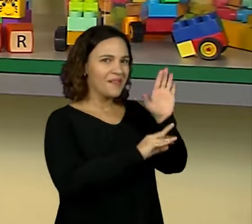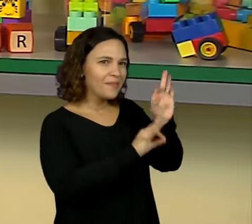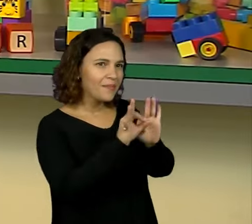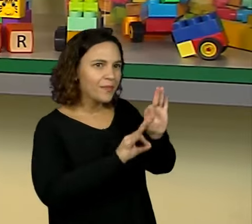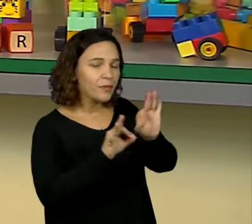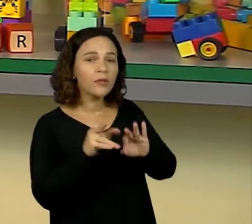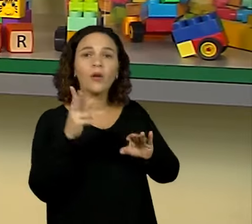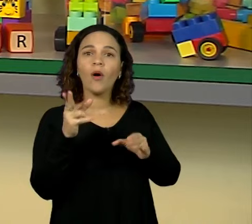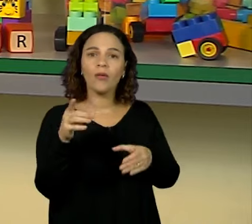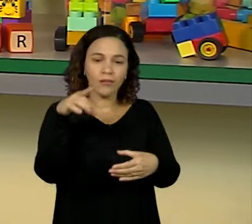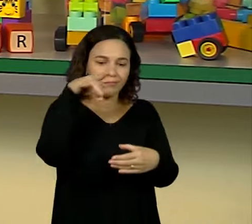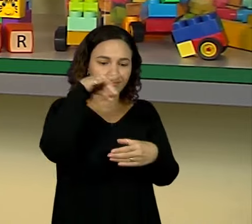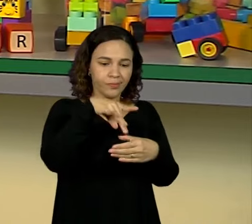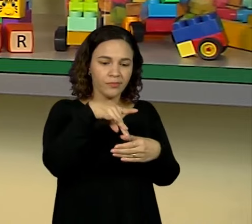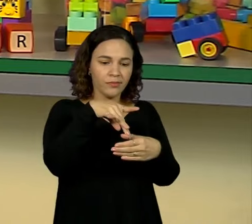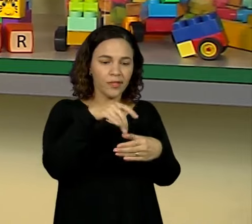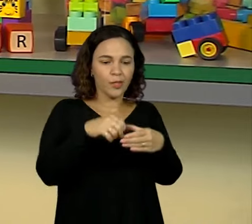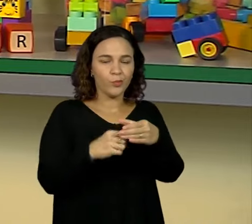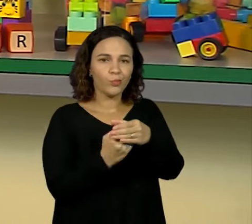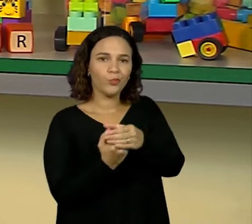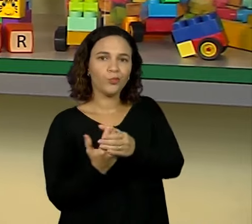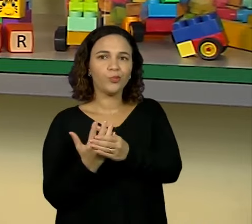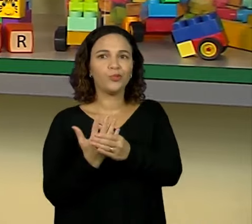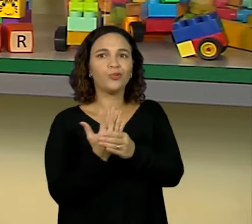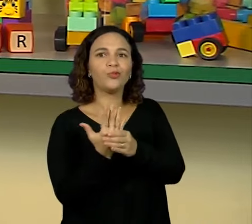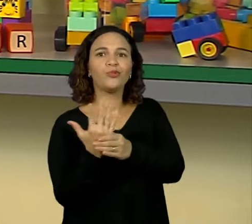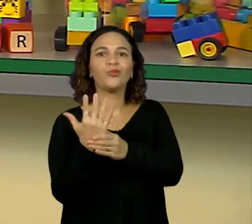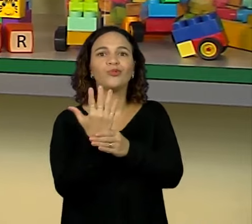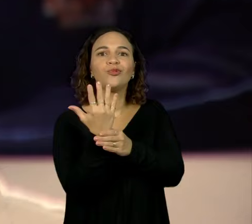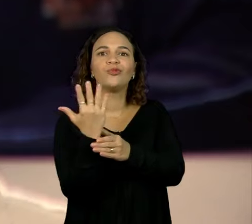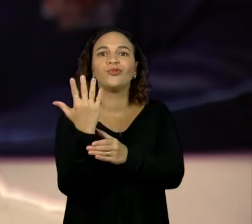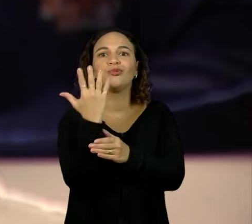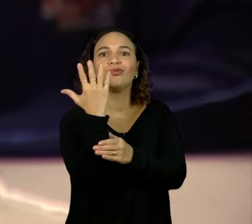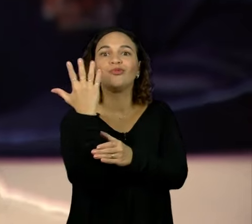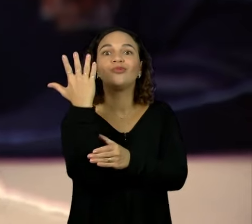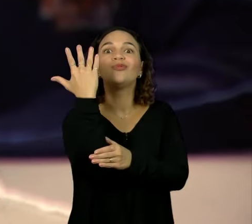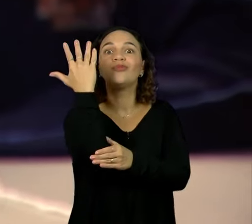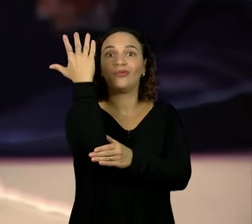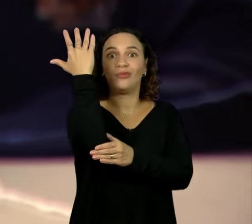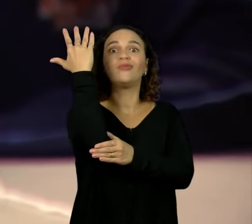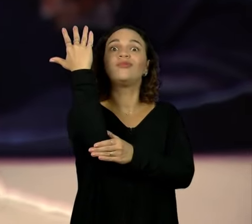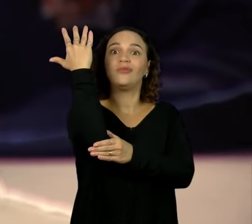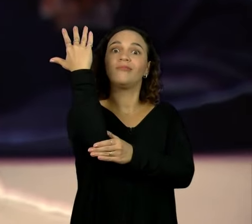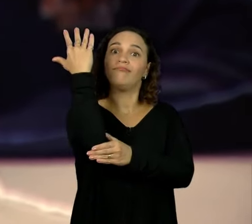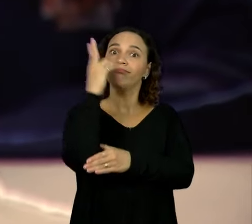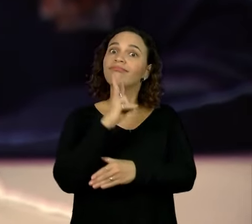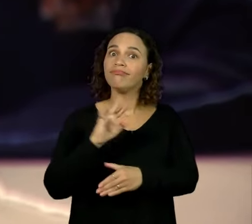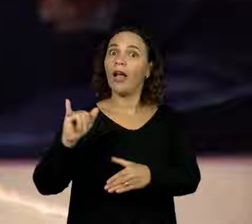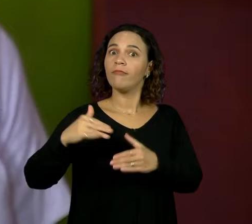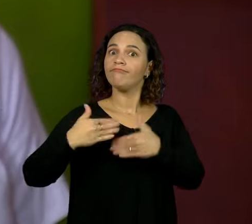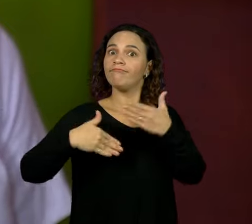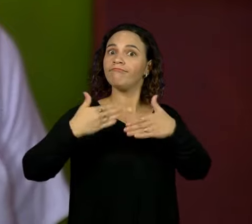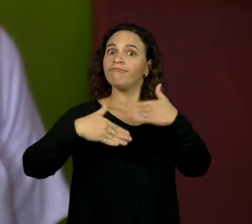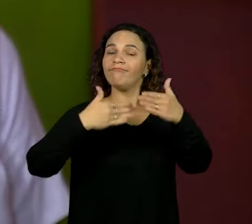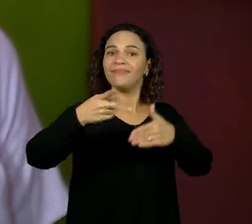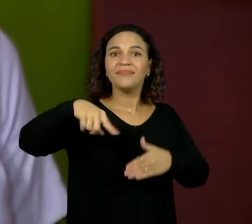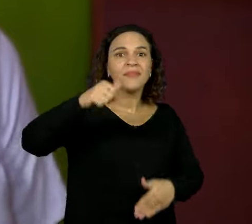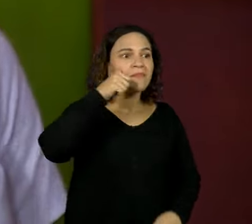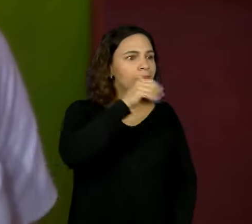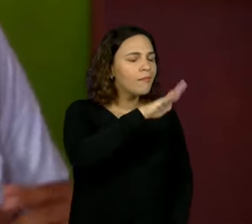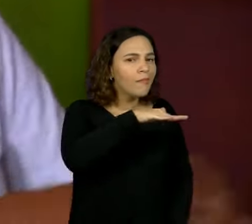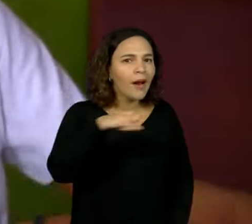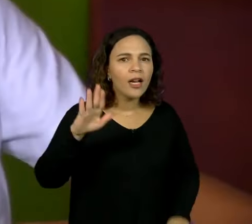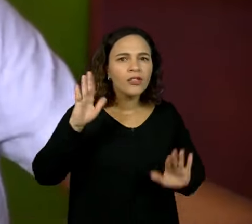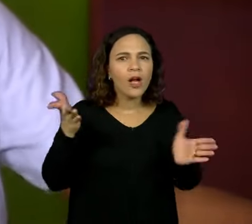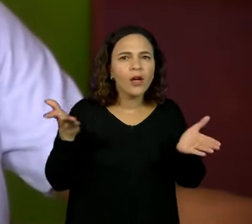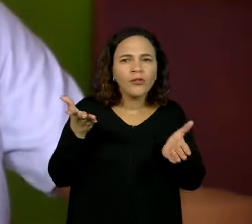ele é uma semente, né? Ele está acontecendo hoje, mas ele é uma sementinha. que daqui a um tempo, com certeza, as meninas que